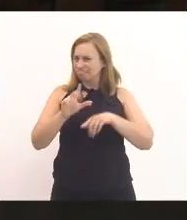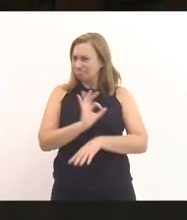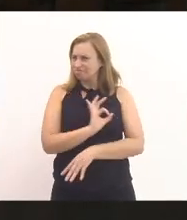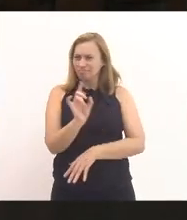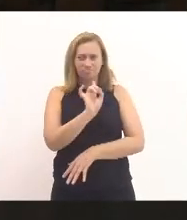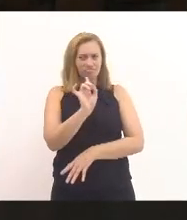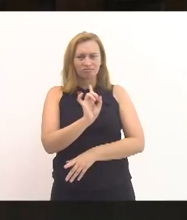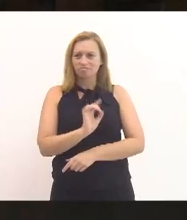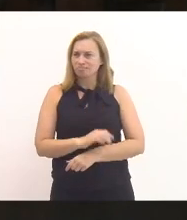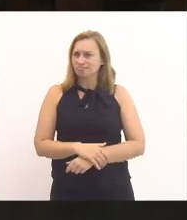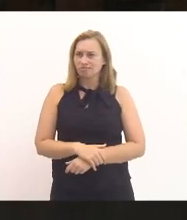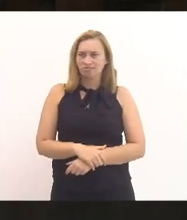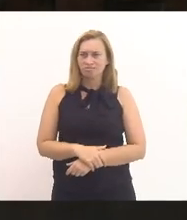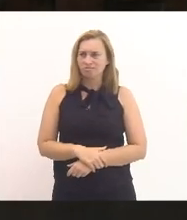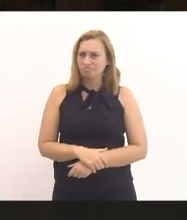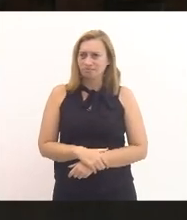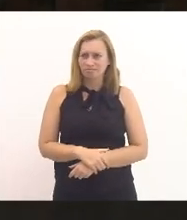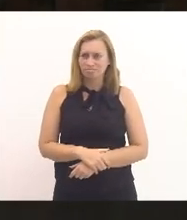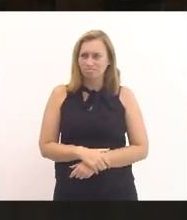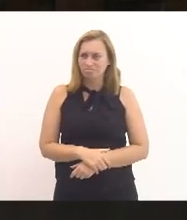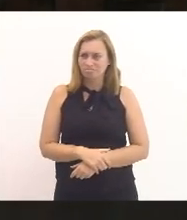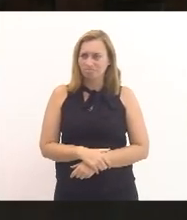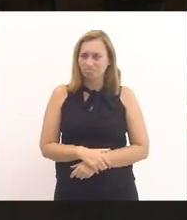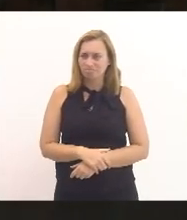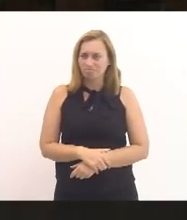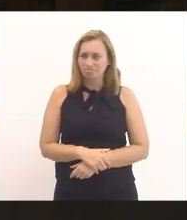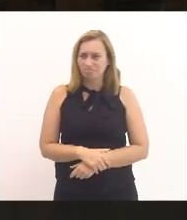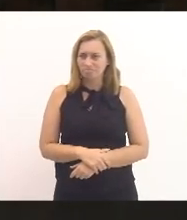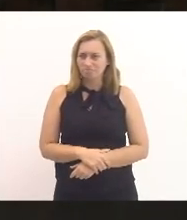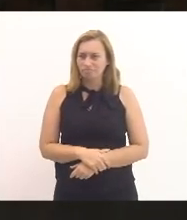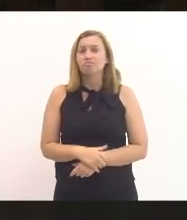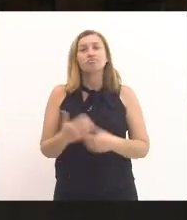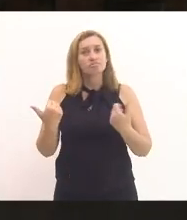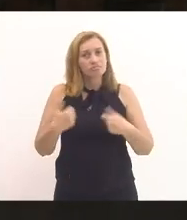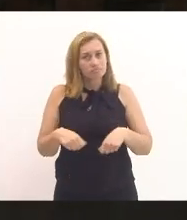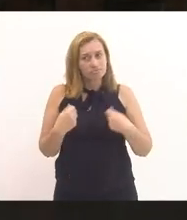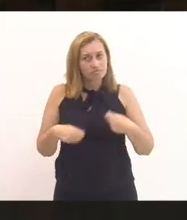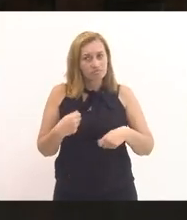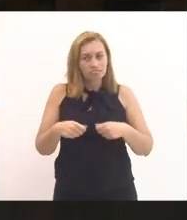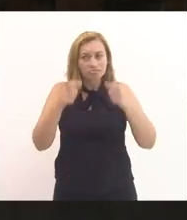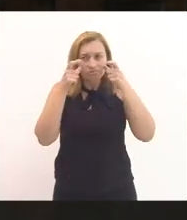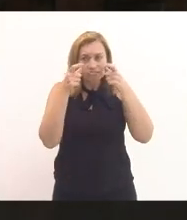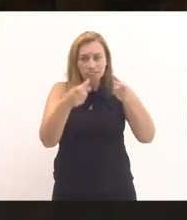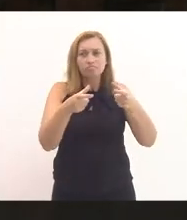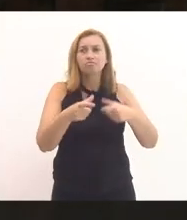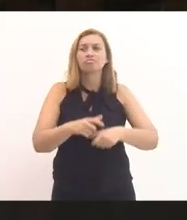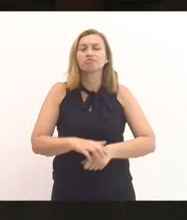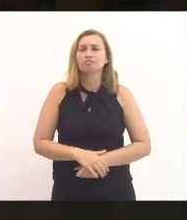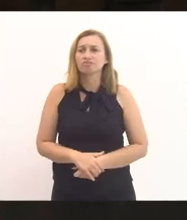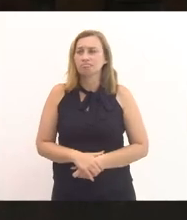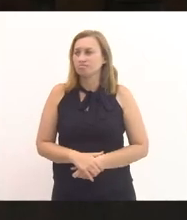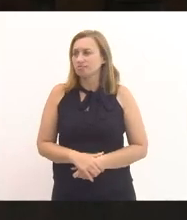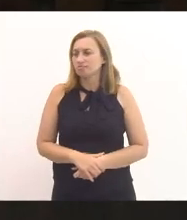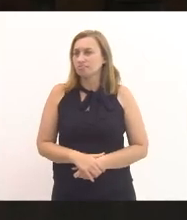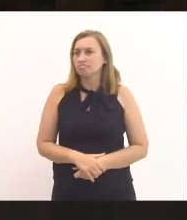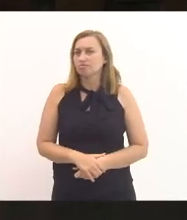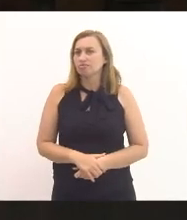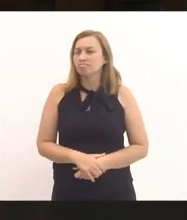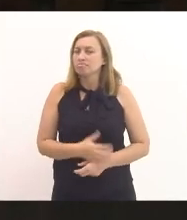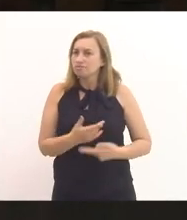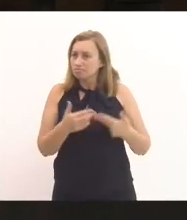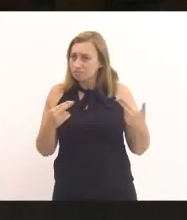e não é o instante preciso estar muito atento a